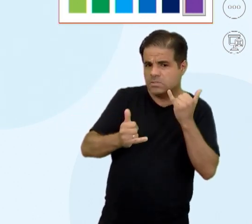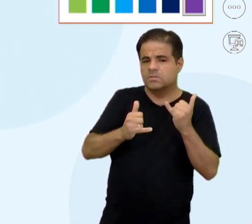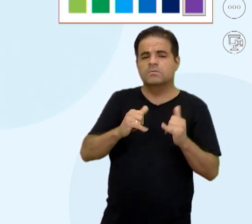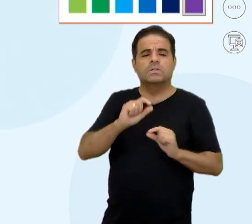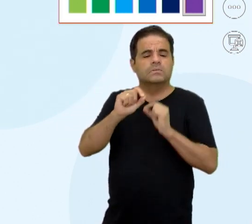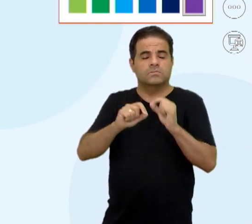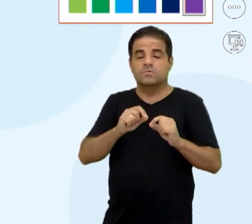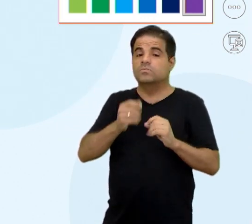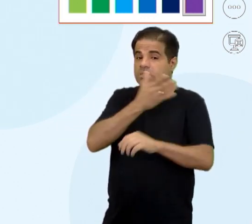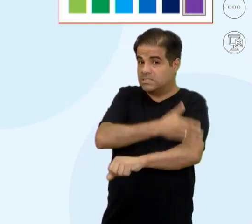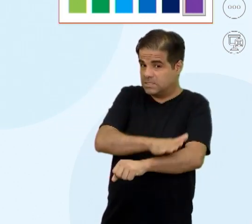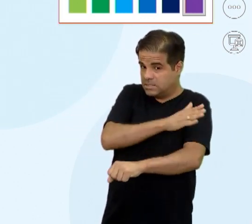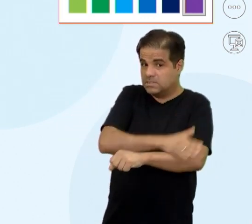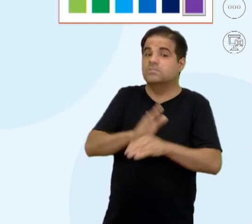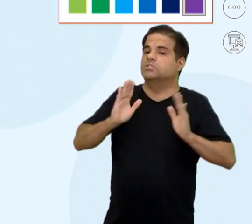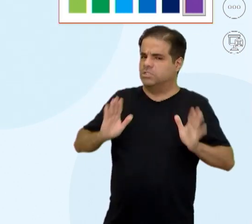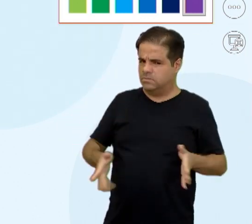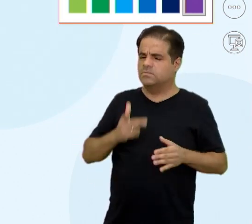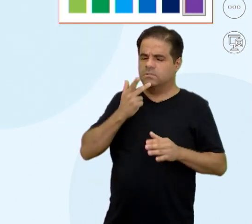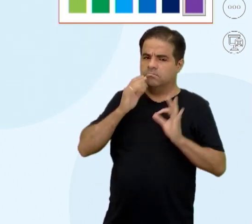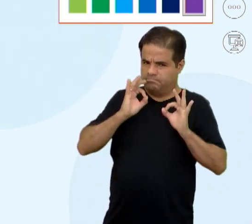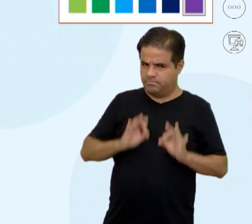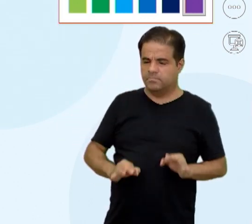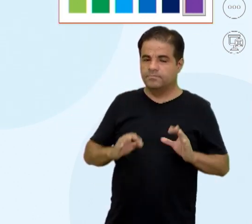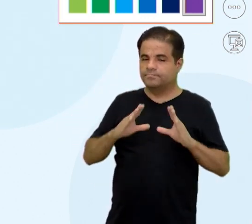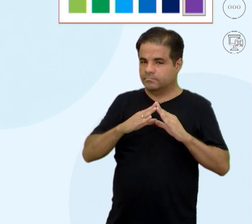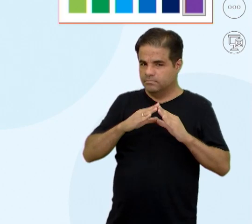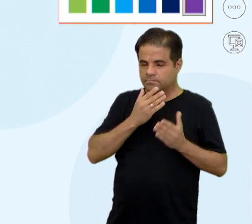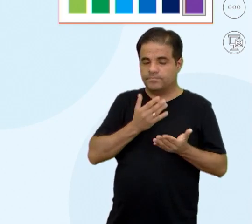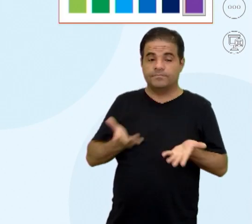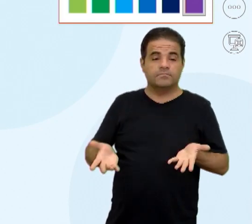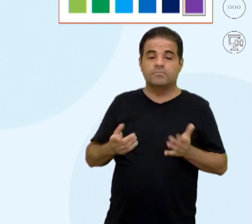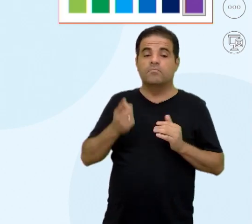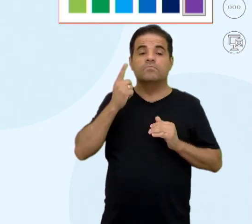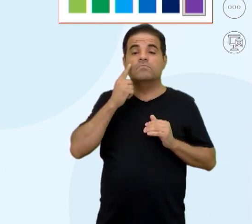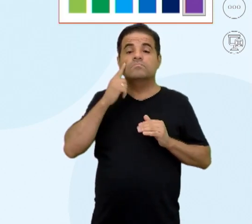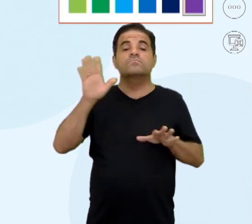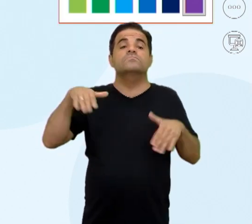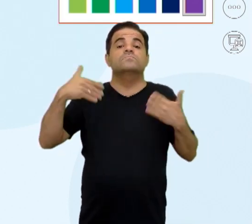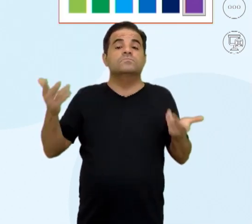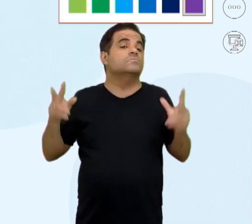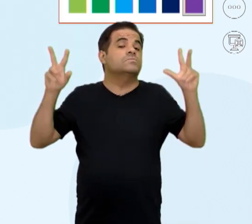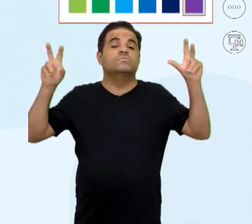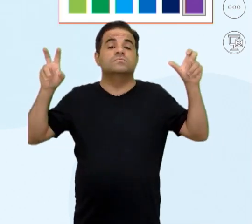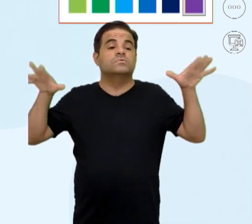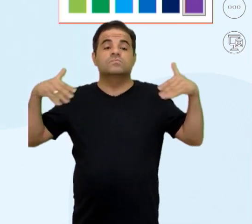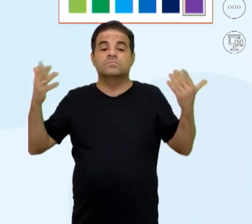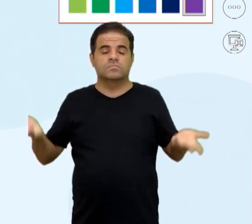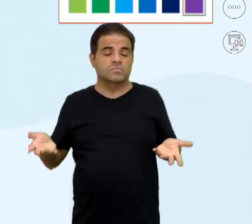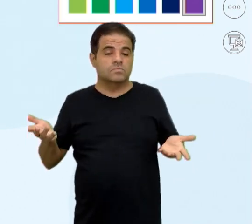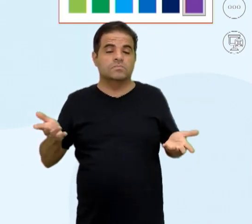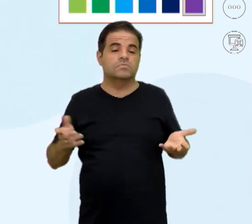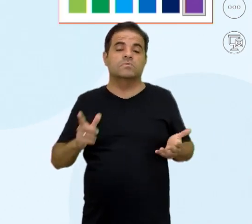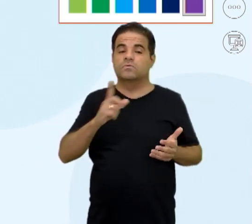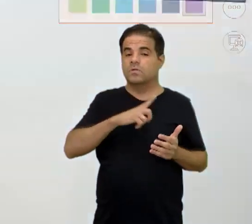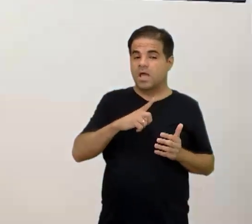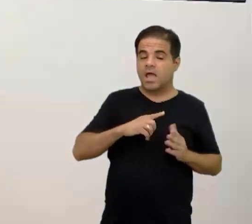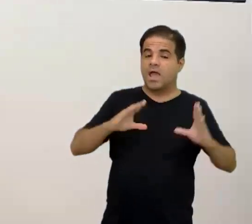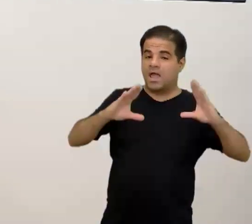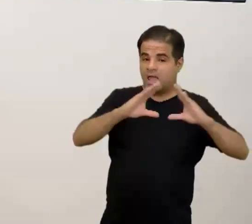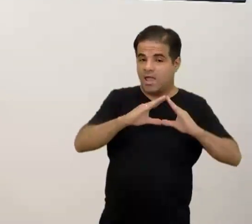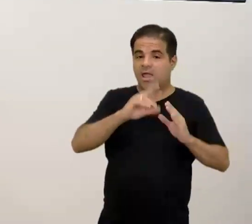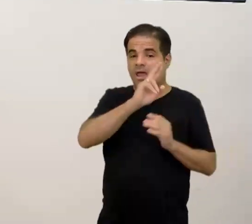caso. O exercício já está dizendo que eles são semelhantes. Agora você só tem que ver qual é o caso. Então, eu tenho um